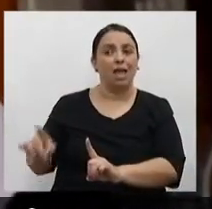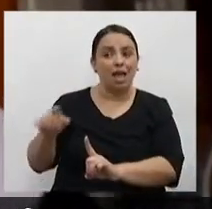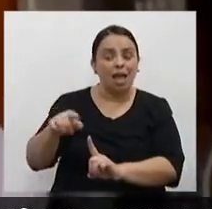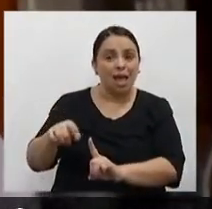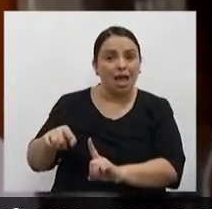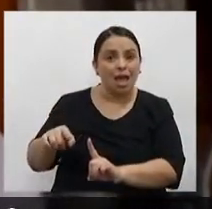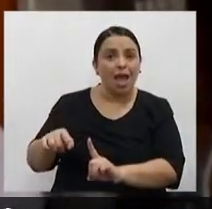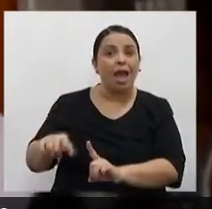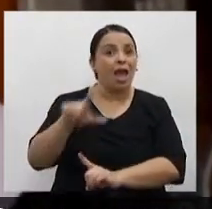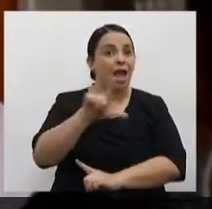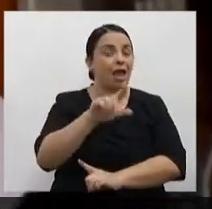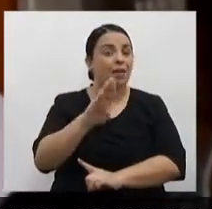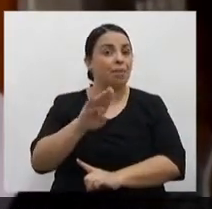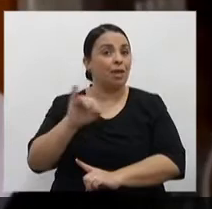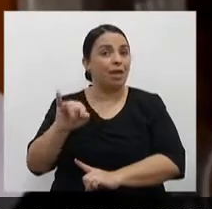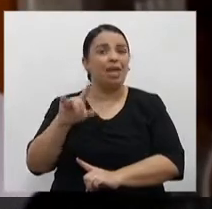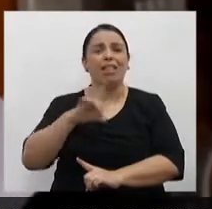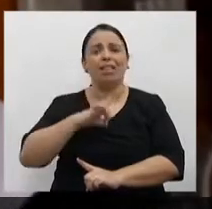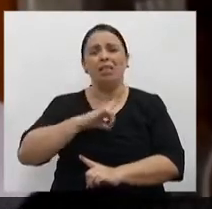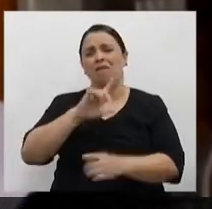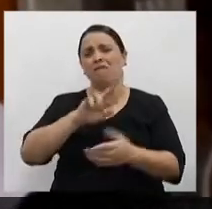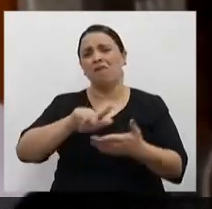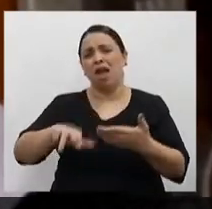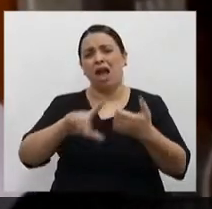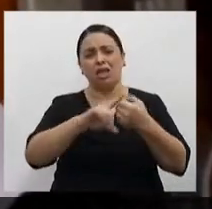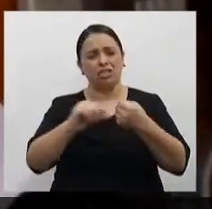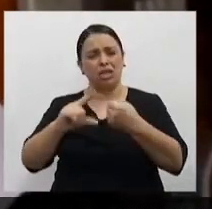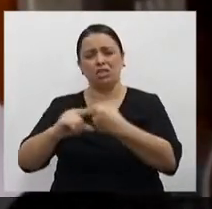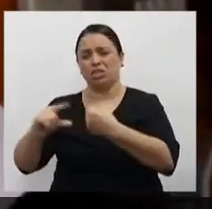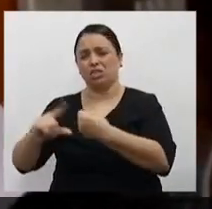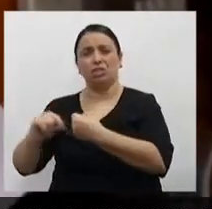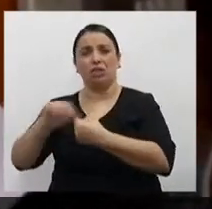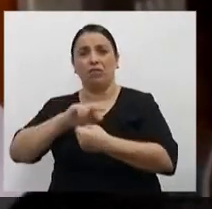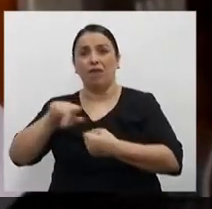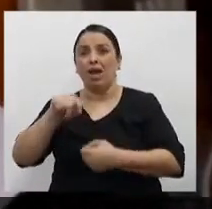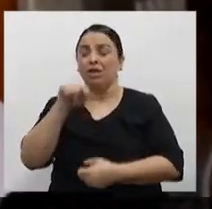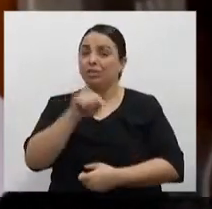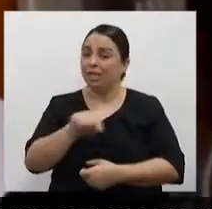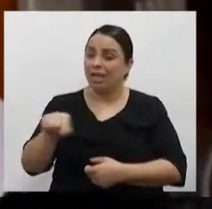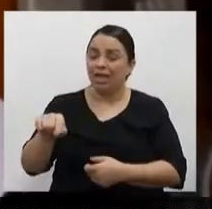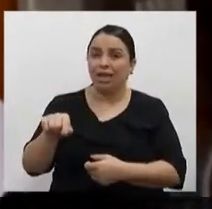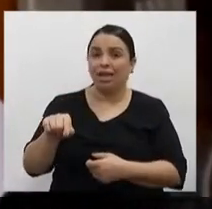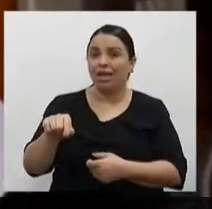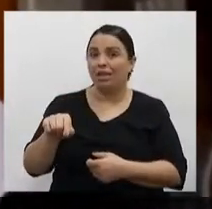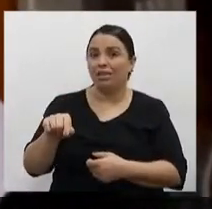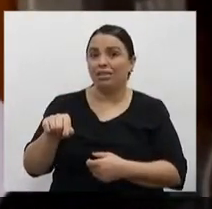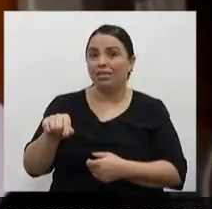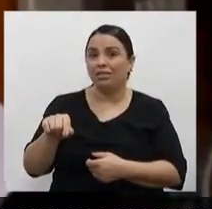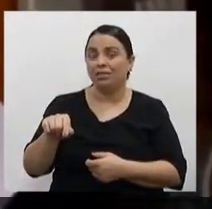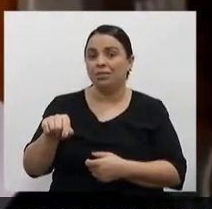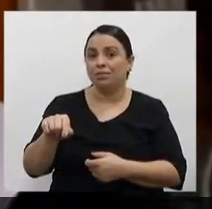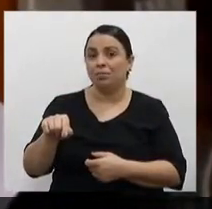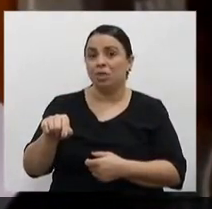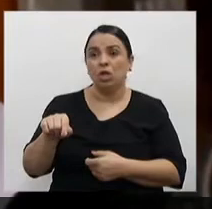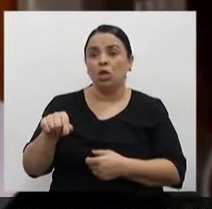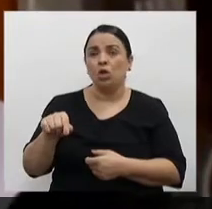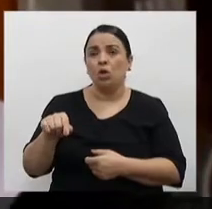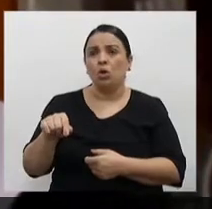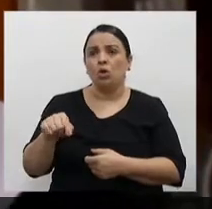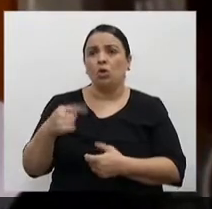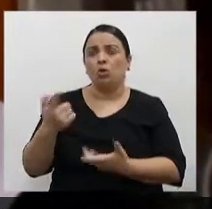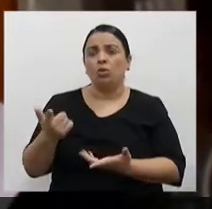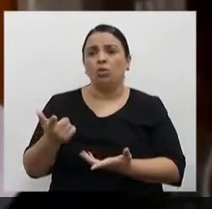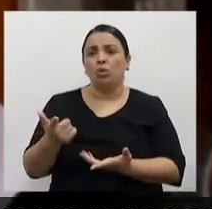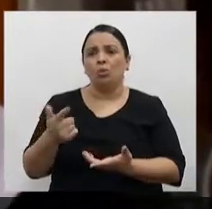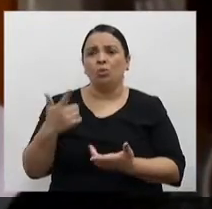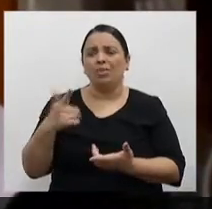LBI está repleta de artigos aqui que não favorece a classificação social na preferência